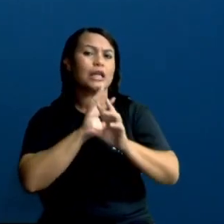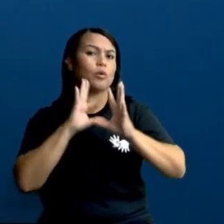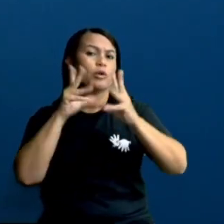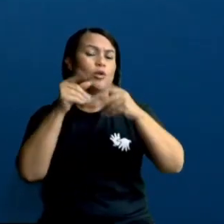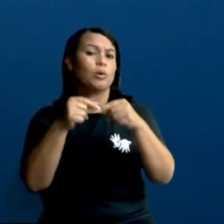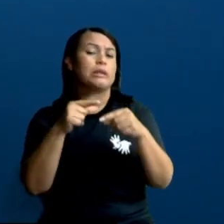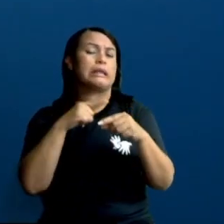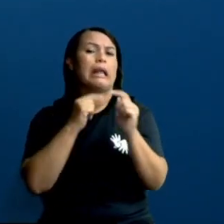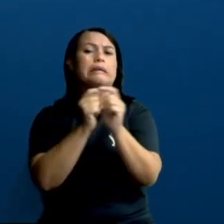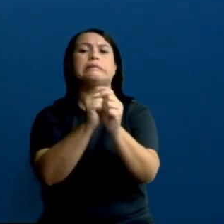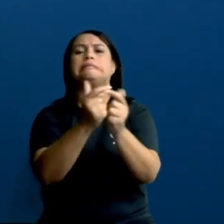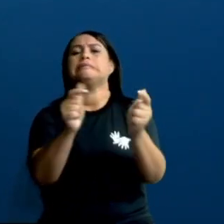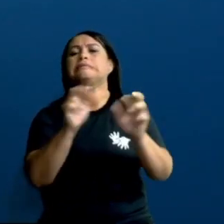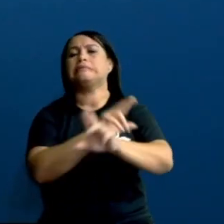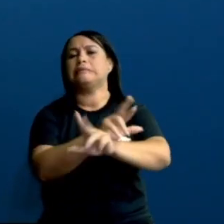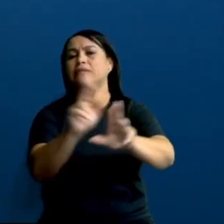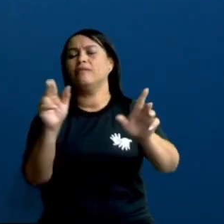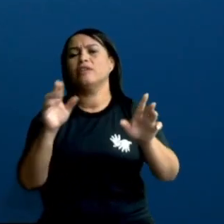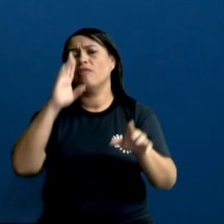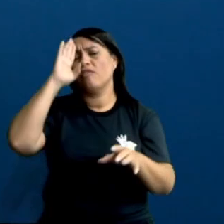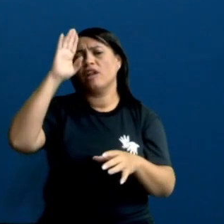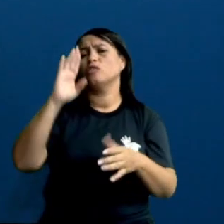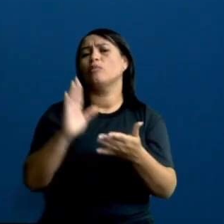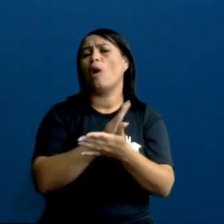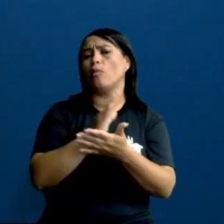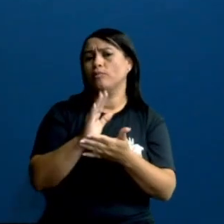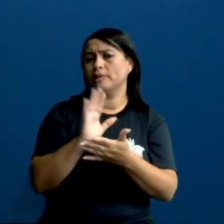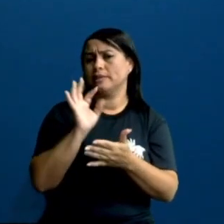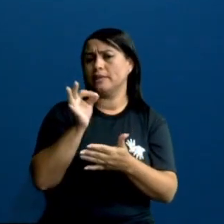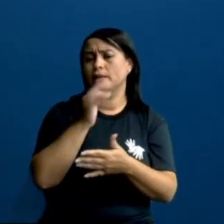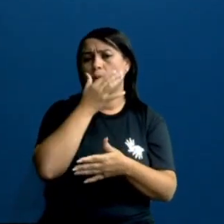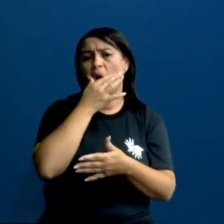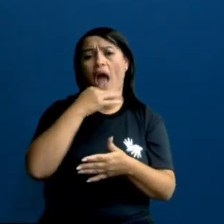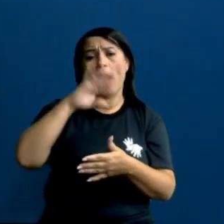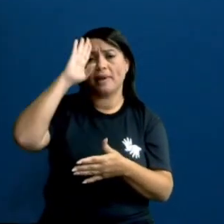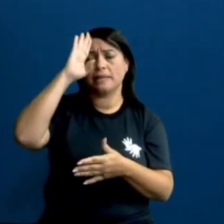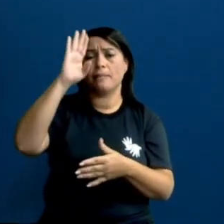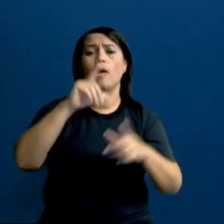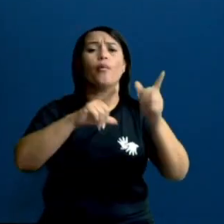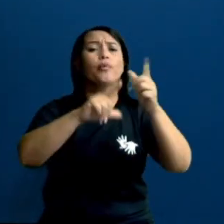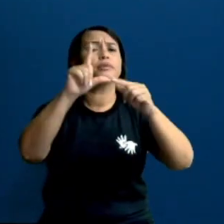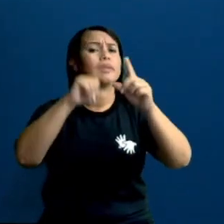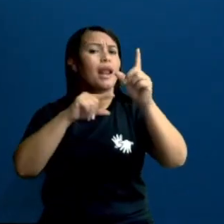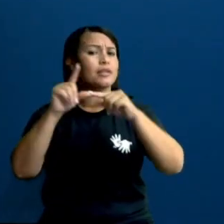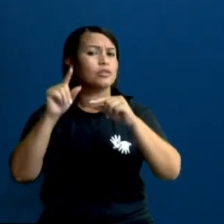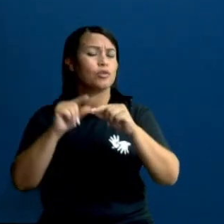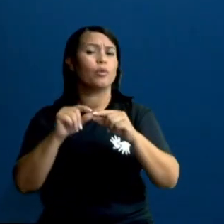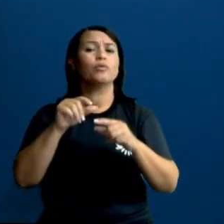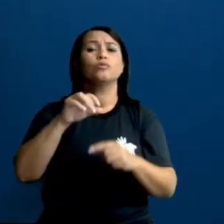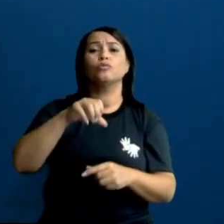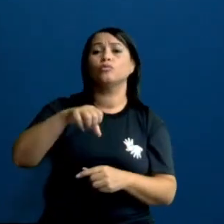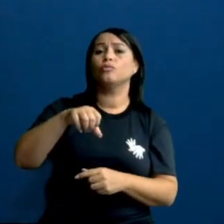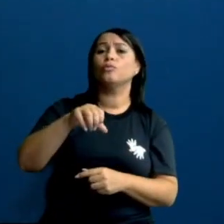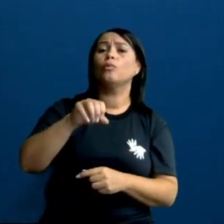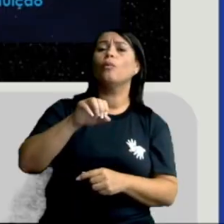muitas, certo? Então, a gente vai falar sobre as principais constelações. A principal constelação do hemisfério sul é a